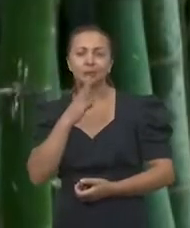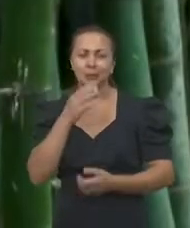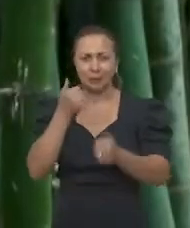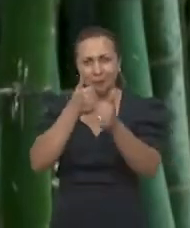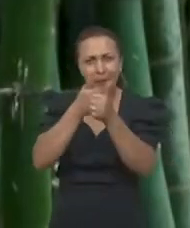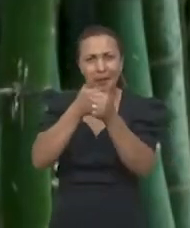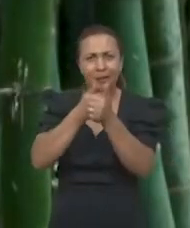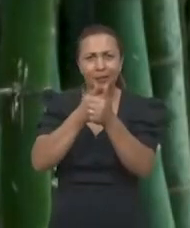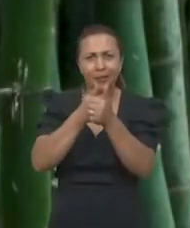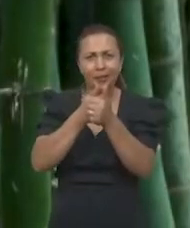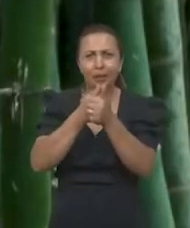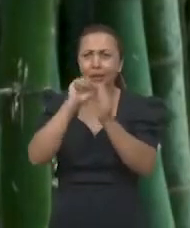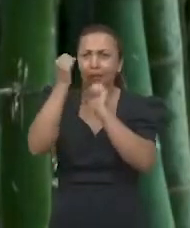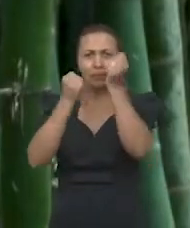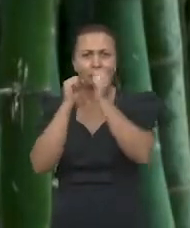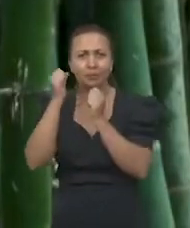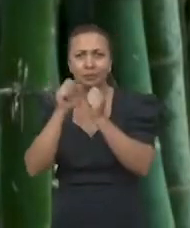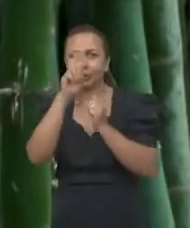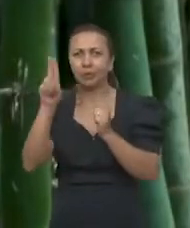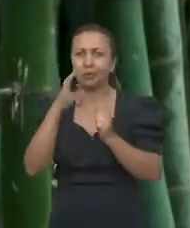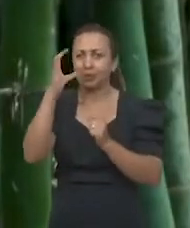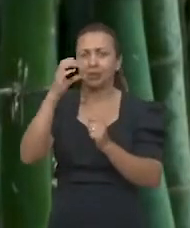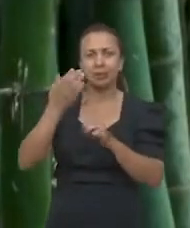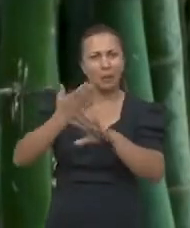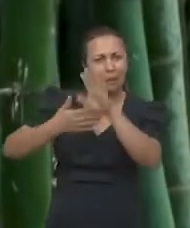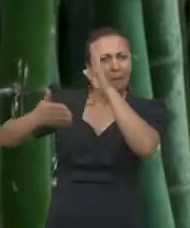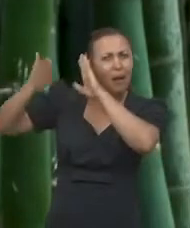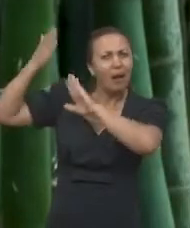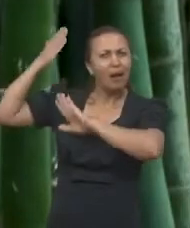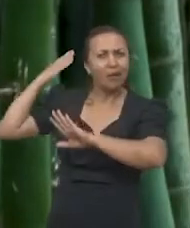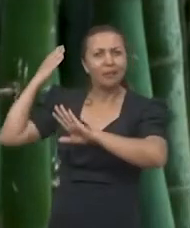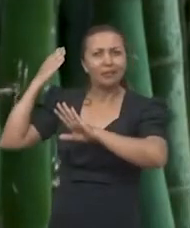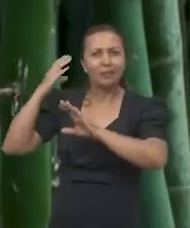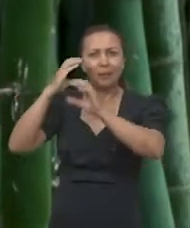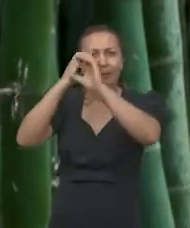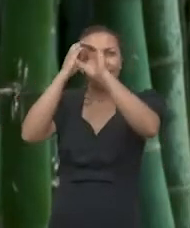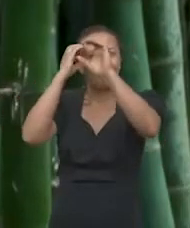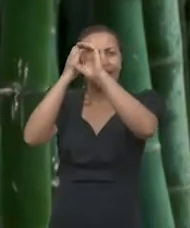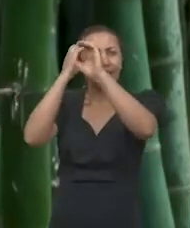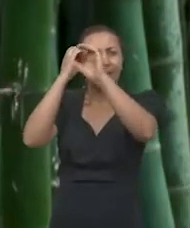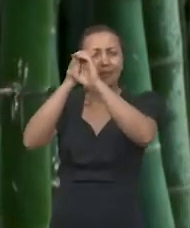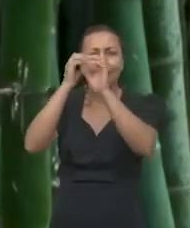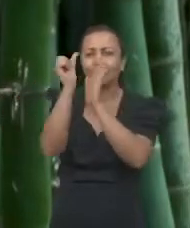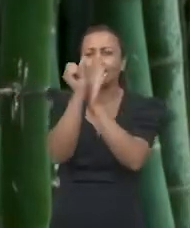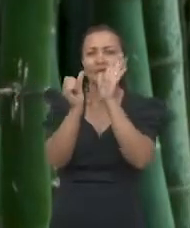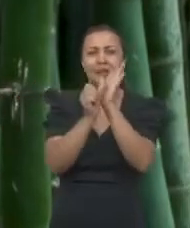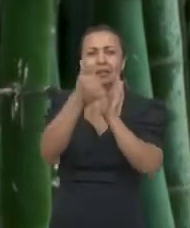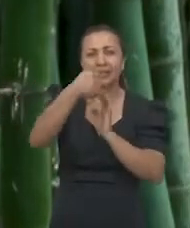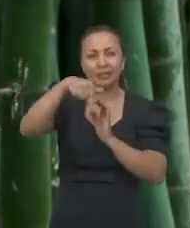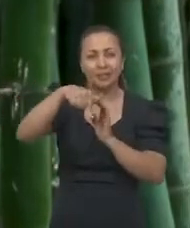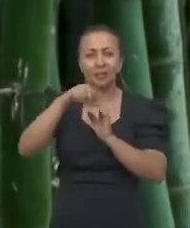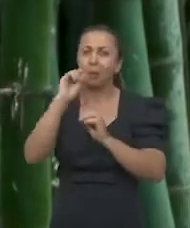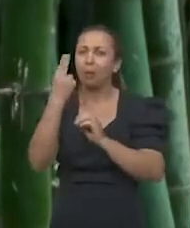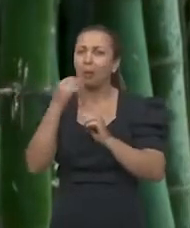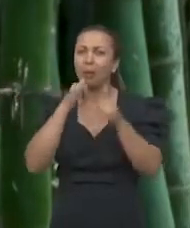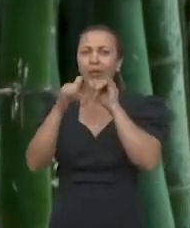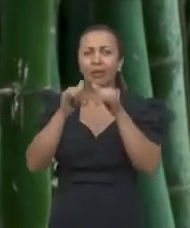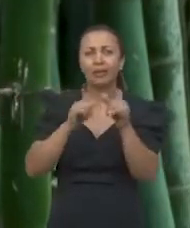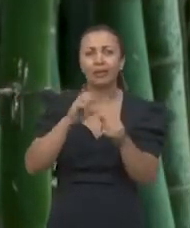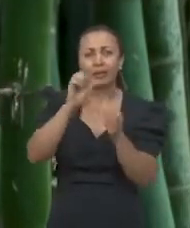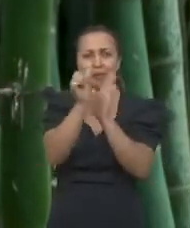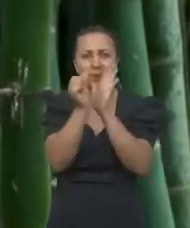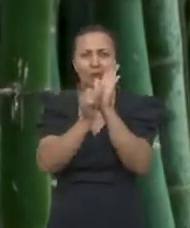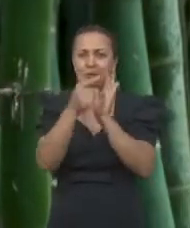Imagina conhecer de perto um aparelho utilizado por cientistas do passado. Um telescópio do século XVII ou um motor elétrico do século